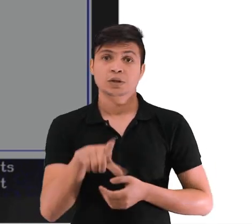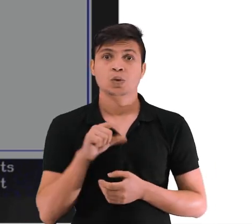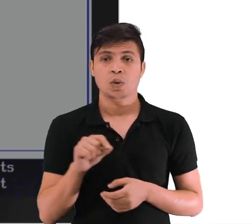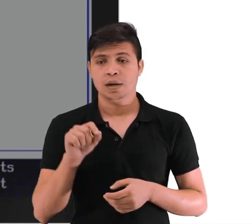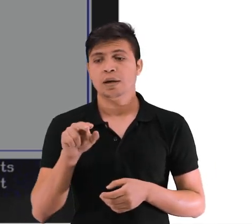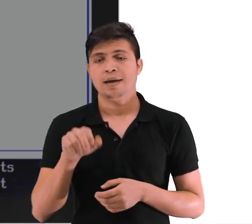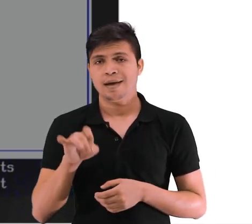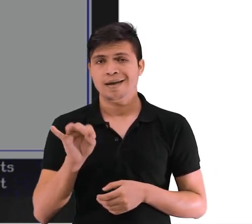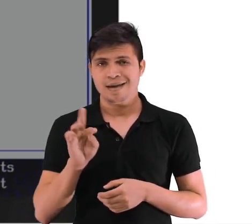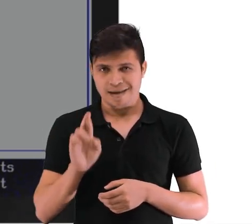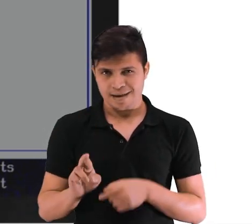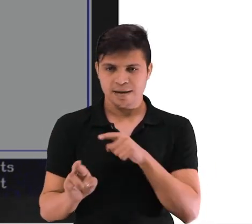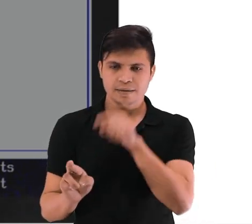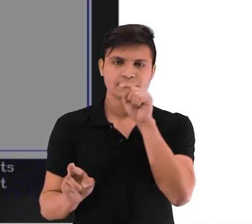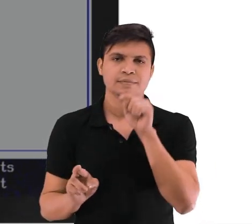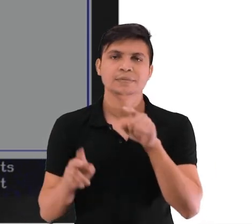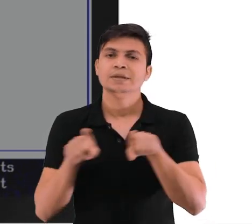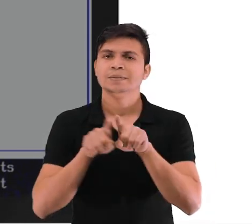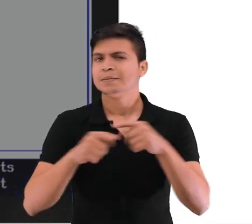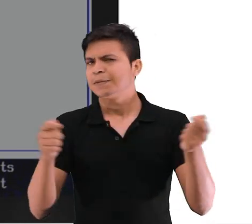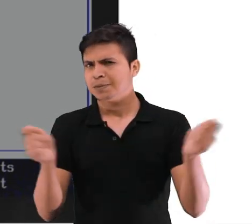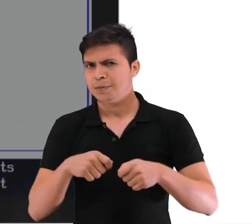escolher. No caso, pode ser